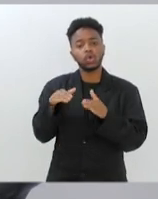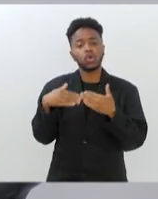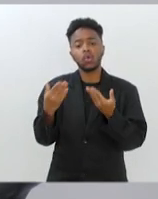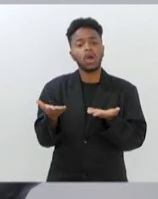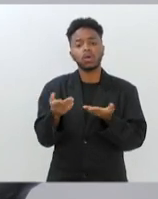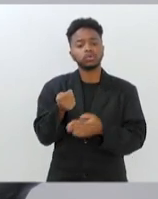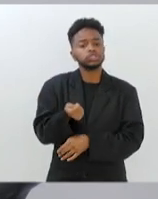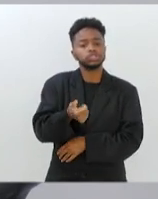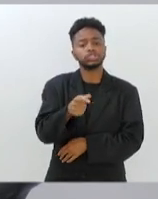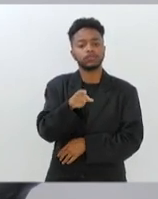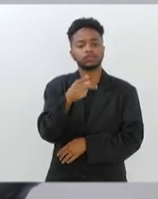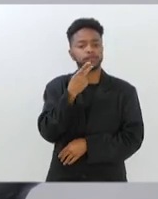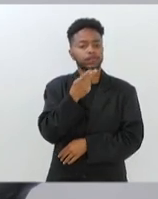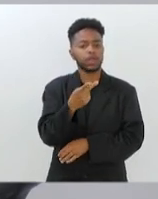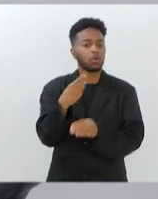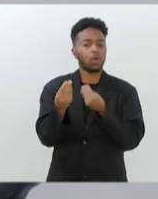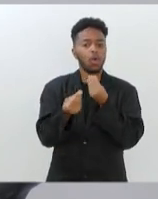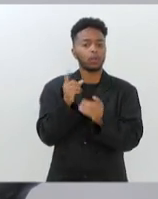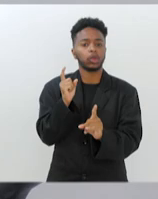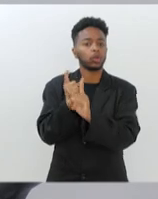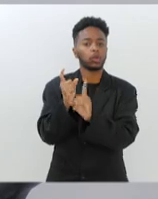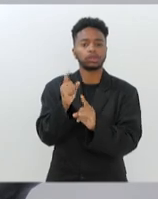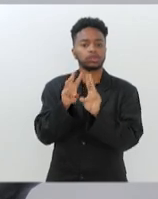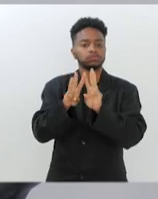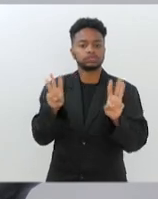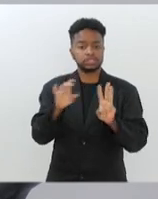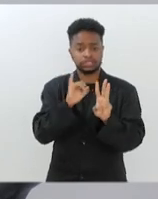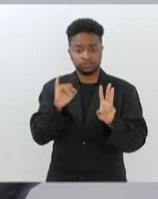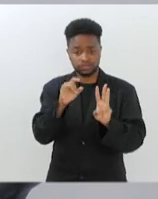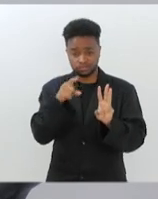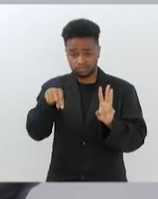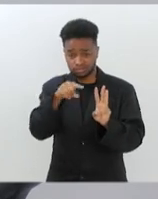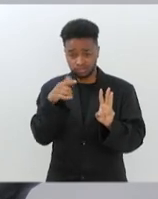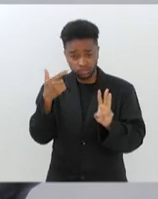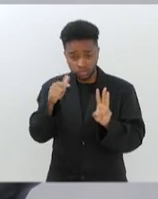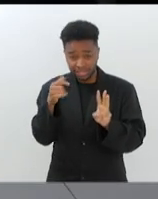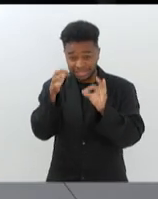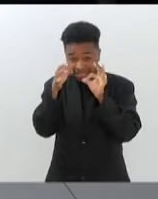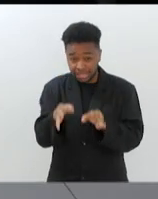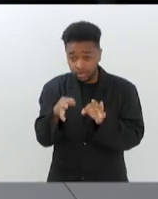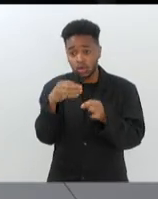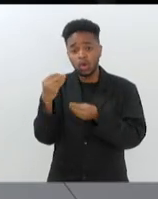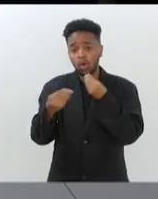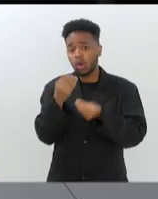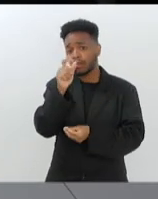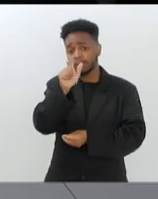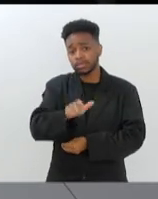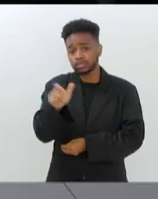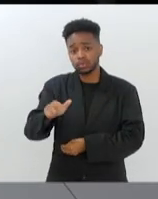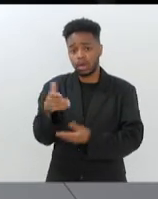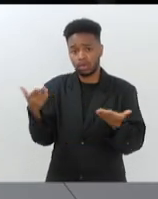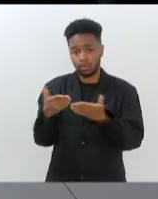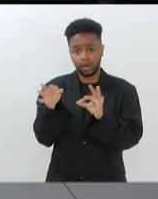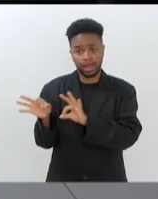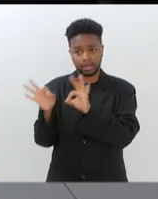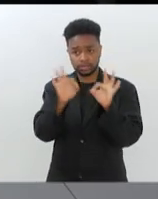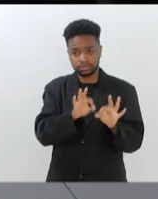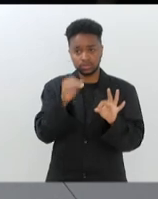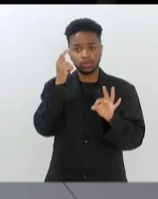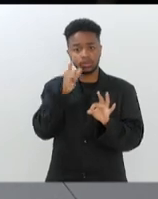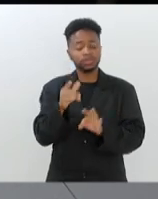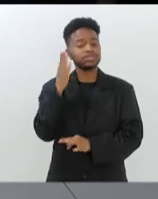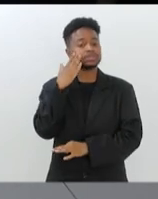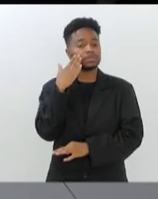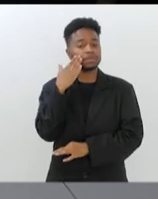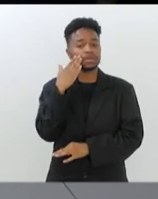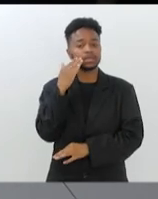para chegar a esse caminho ainda que o Senhor não tenha o endereço eletrônico preciso como o cidadão que nos Assiste agora pode verificar se o